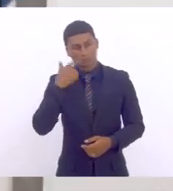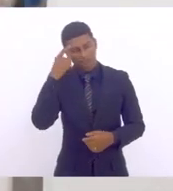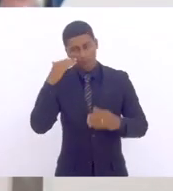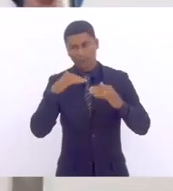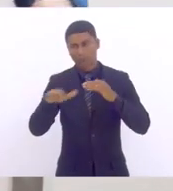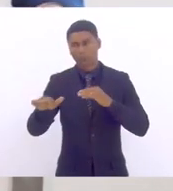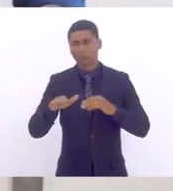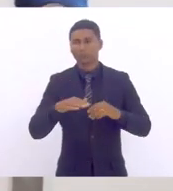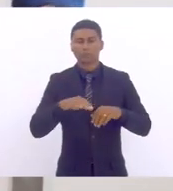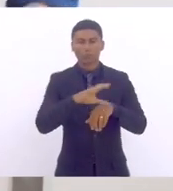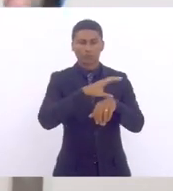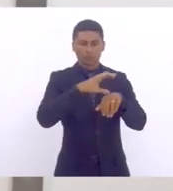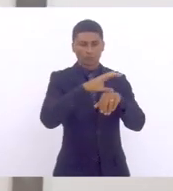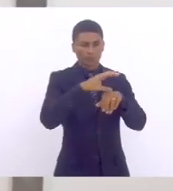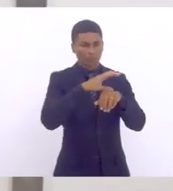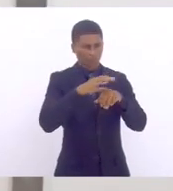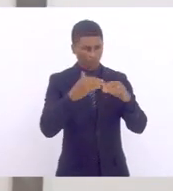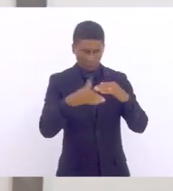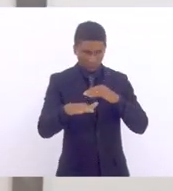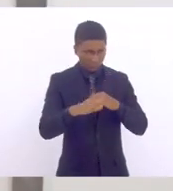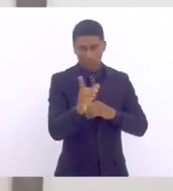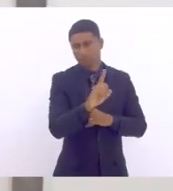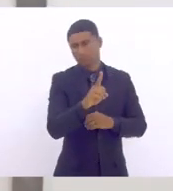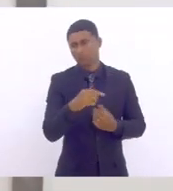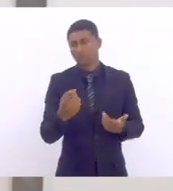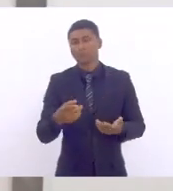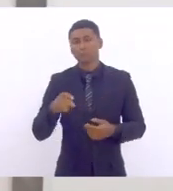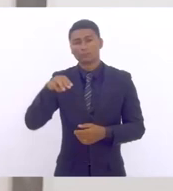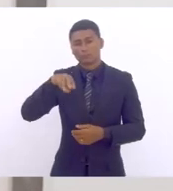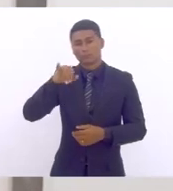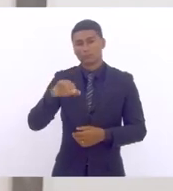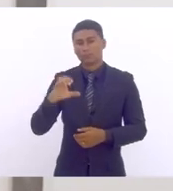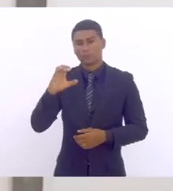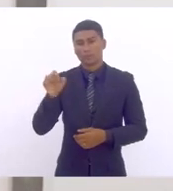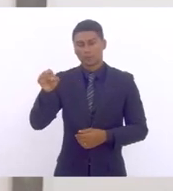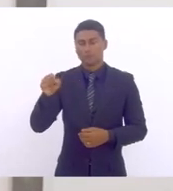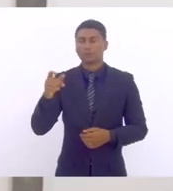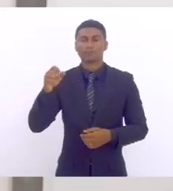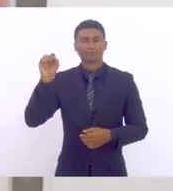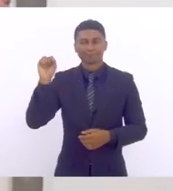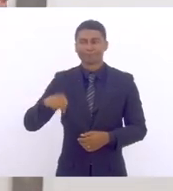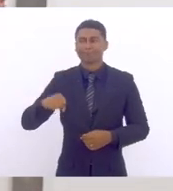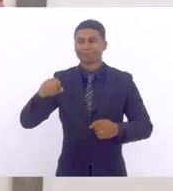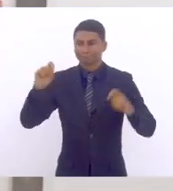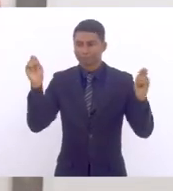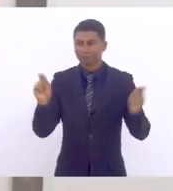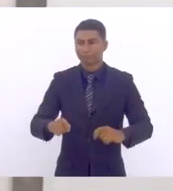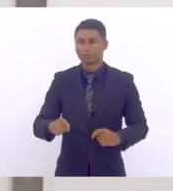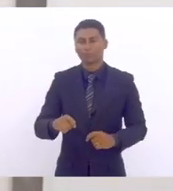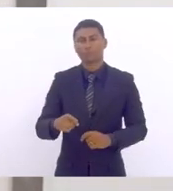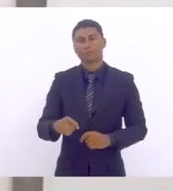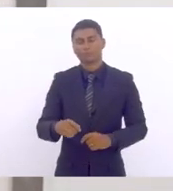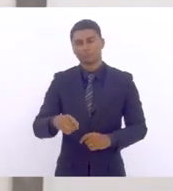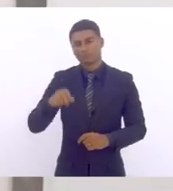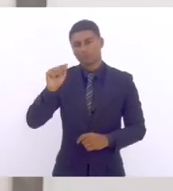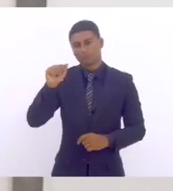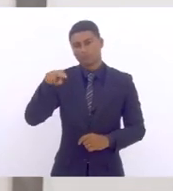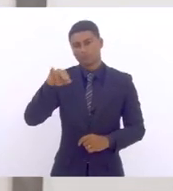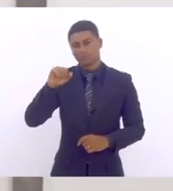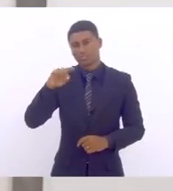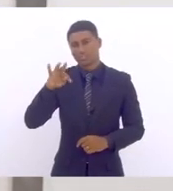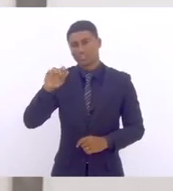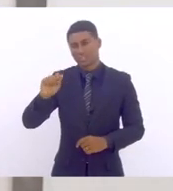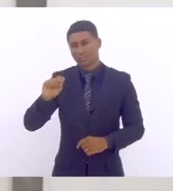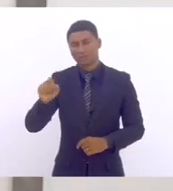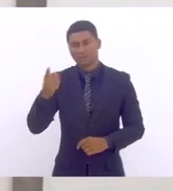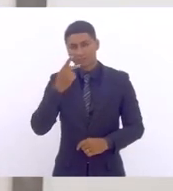a inconstitucionalidade da anistia. Reforço as palavras do deputado Carlos Mink: é possível, sim, a anistia, e vossa excelência